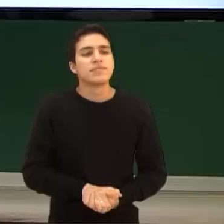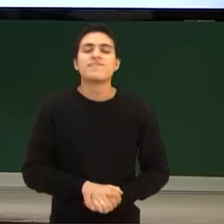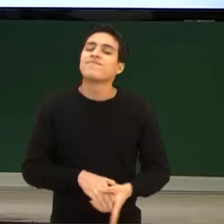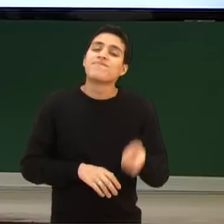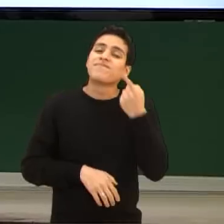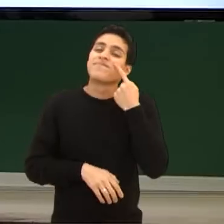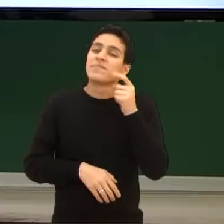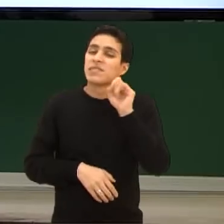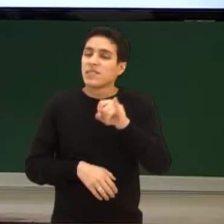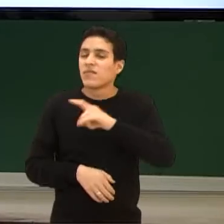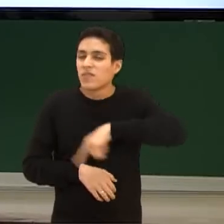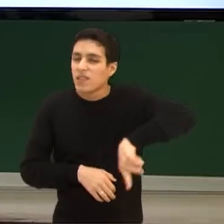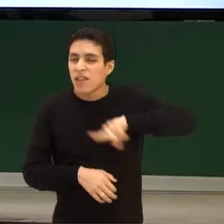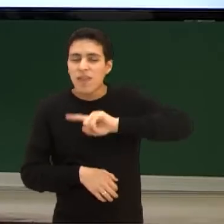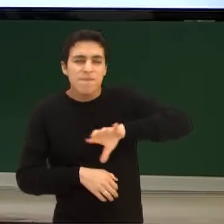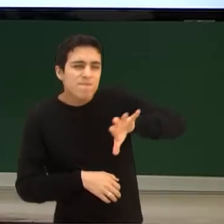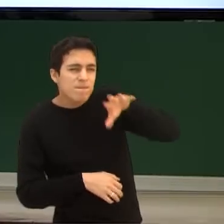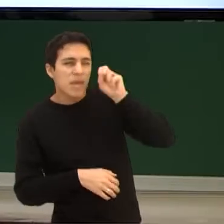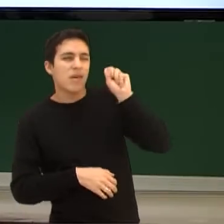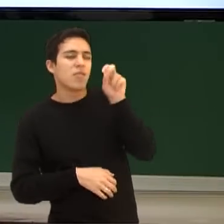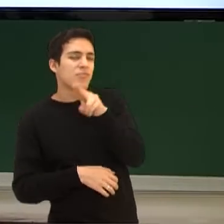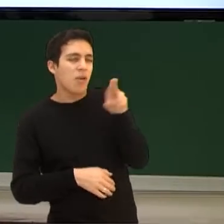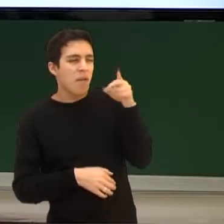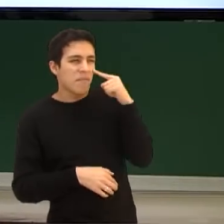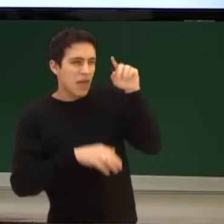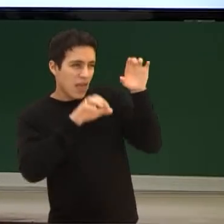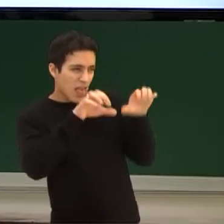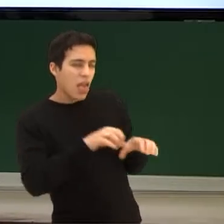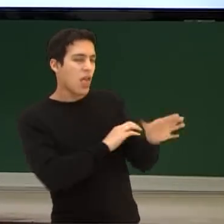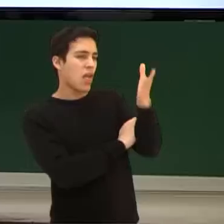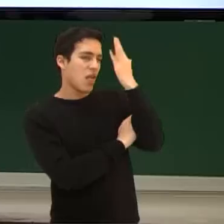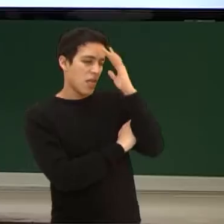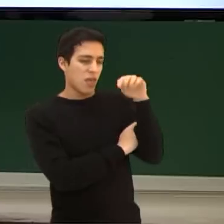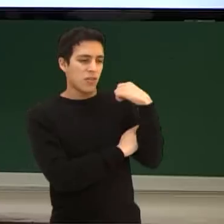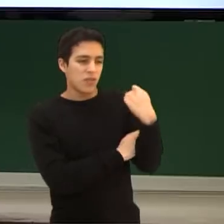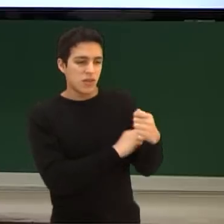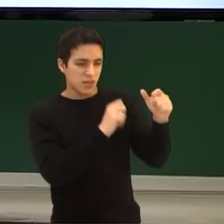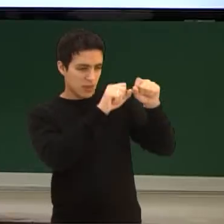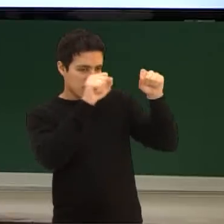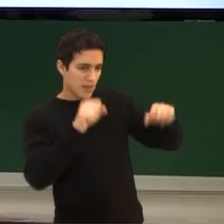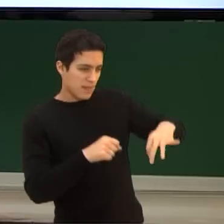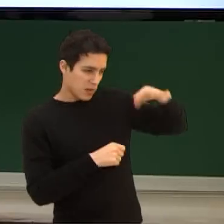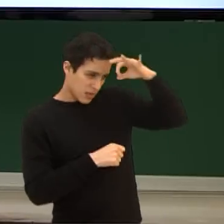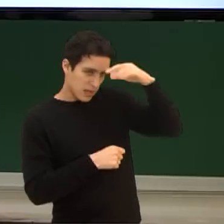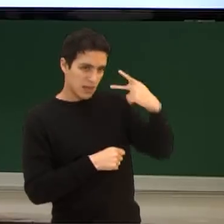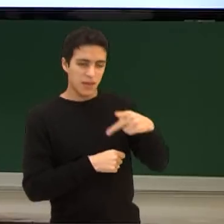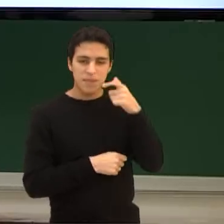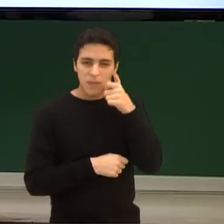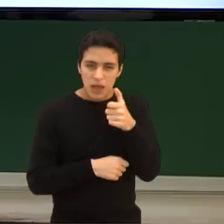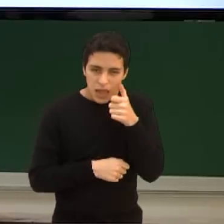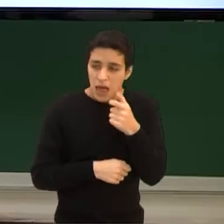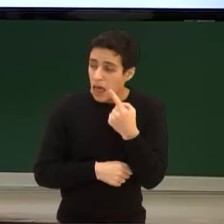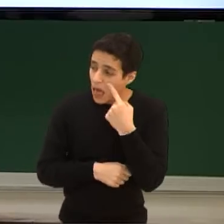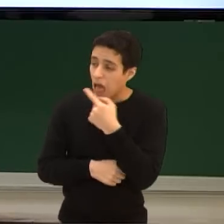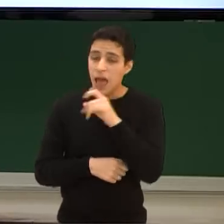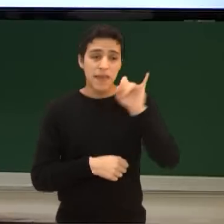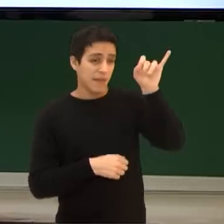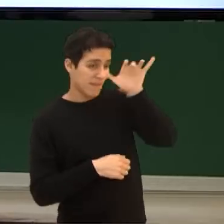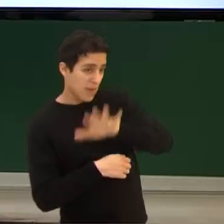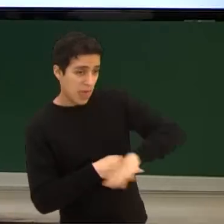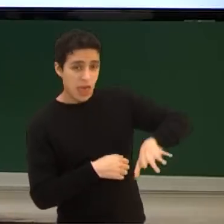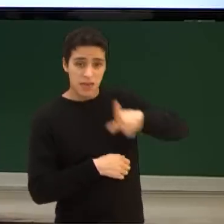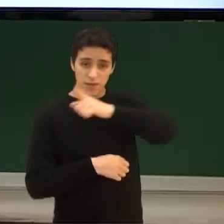Vamos ver se você já pegou aí o nome dessas estruturas do sistema genital feminino? Então, nós temos aqui a imagem para